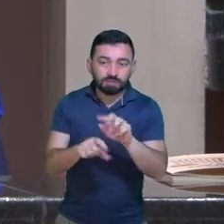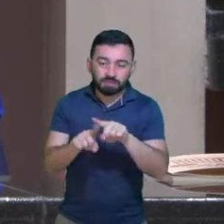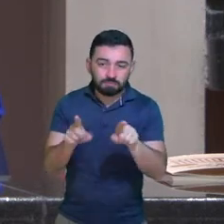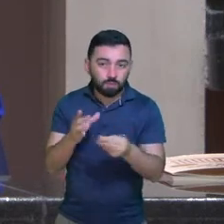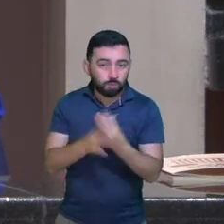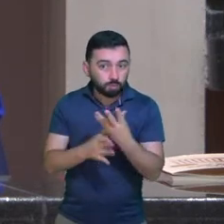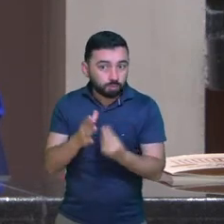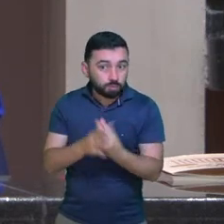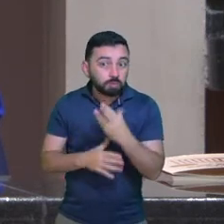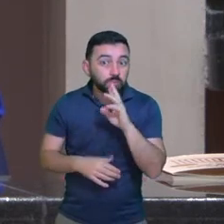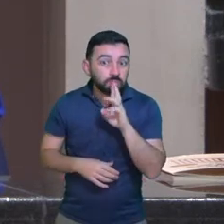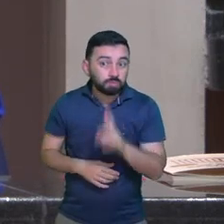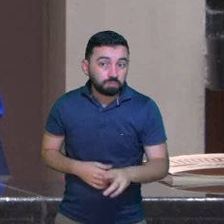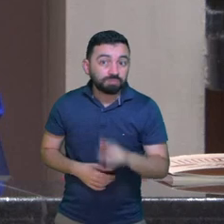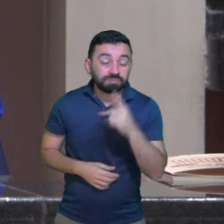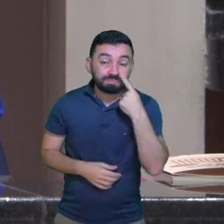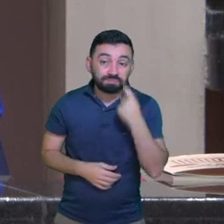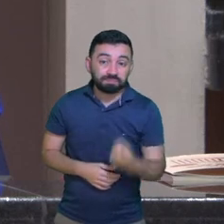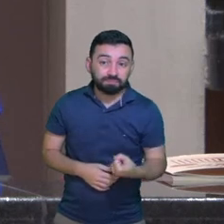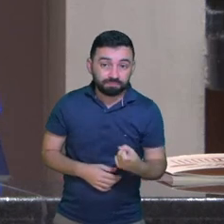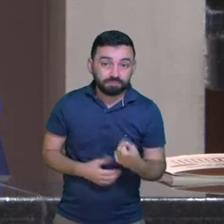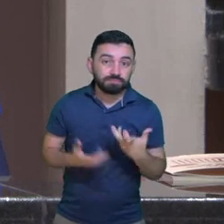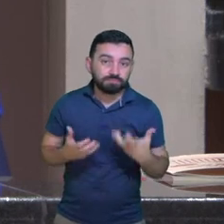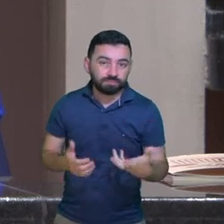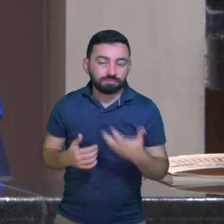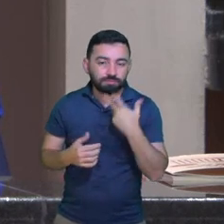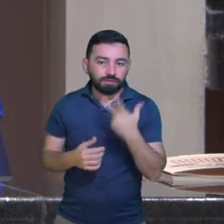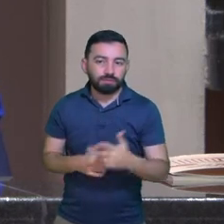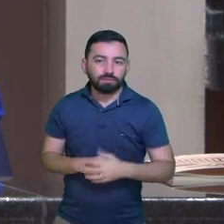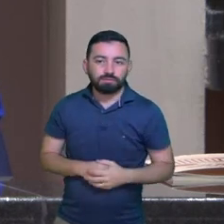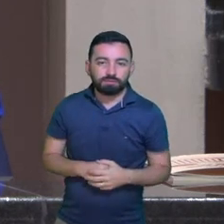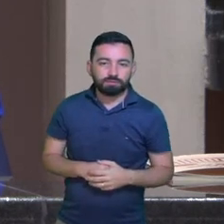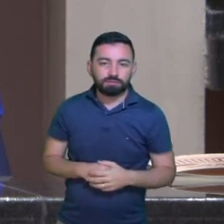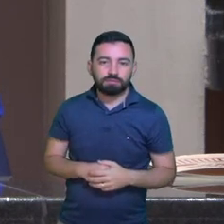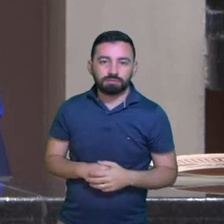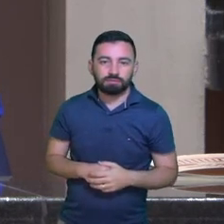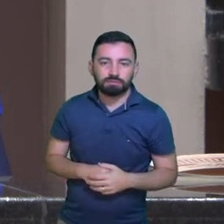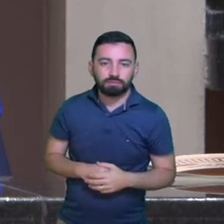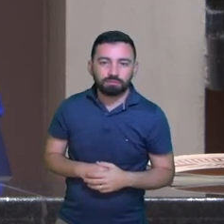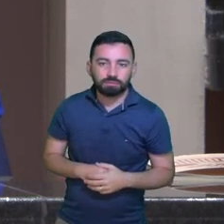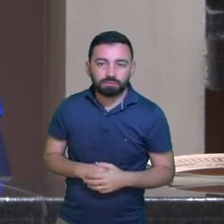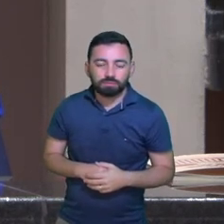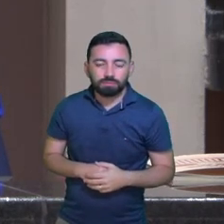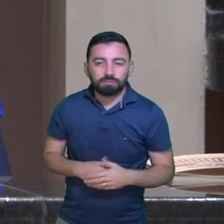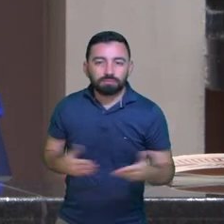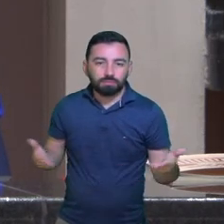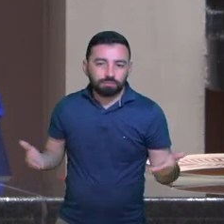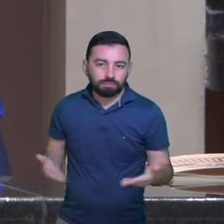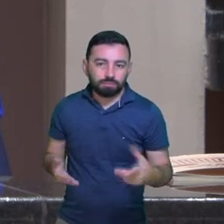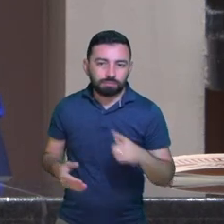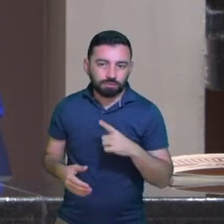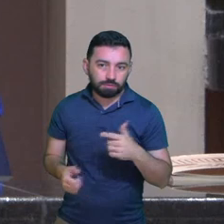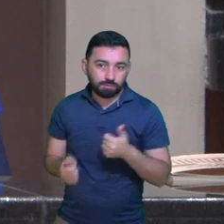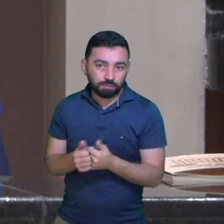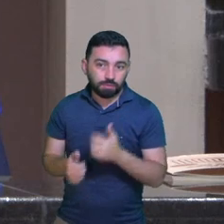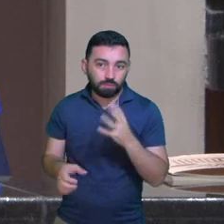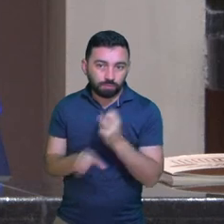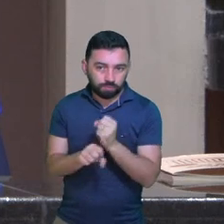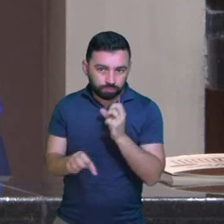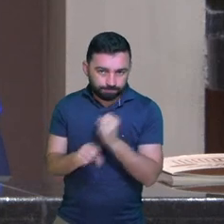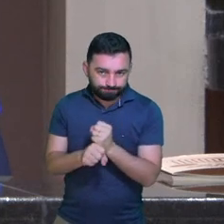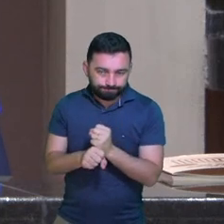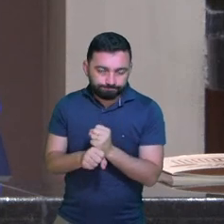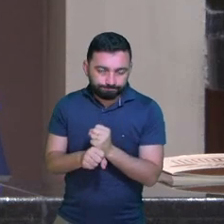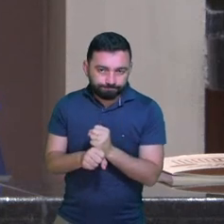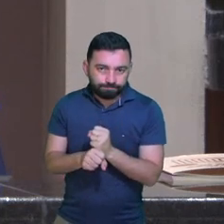alguns resultados muito interessantes que eu quero dizer aqui hoje pelo tribunal de contas da União